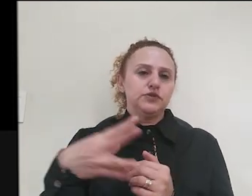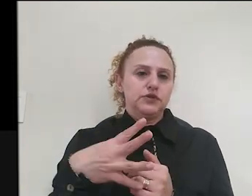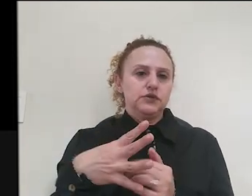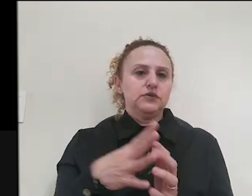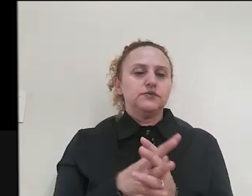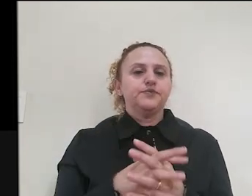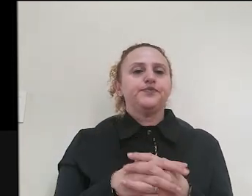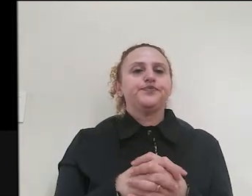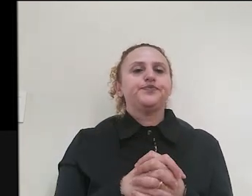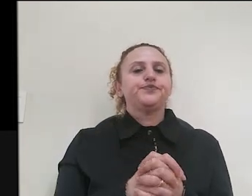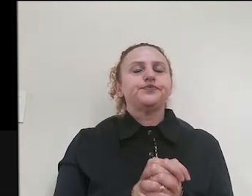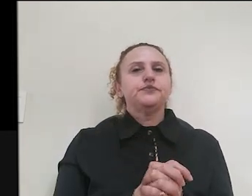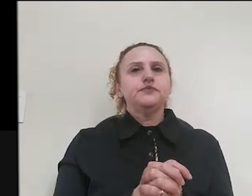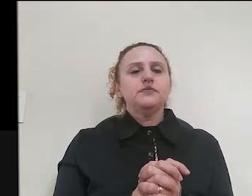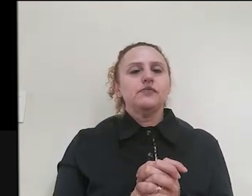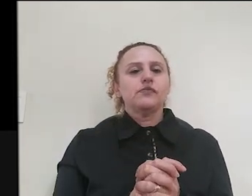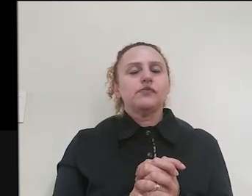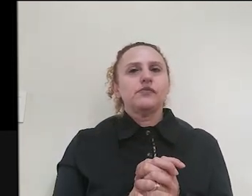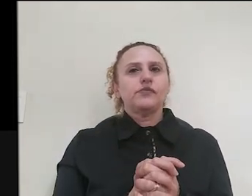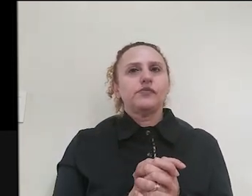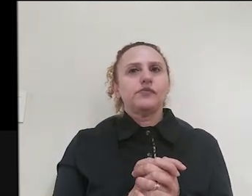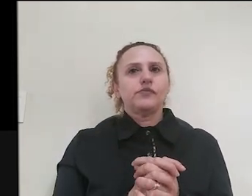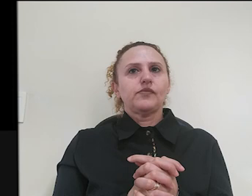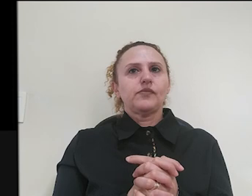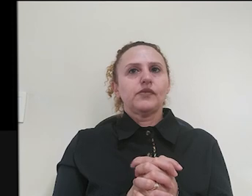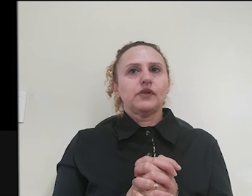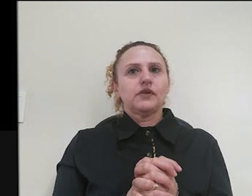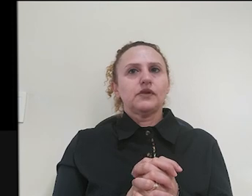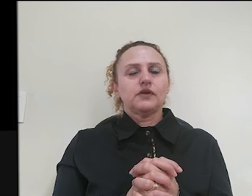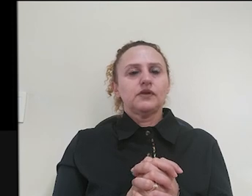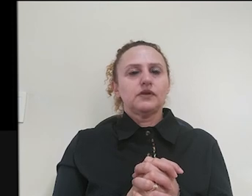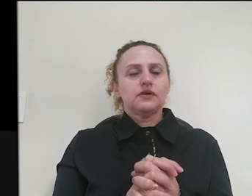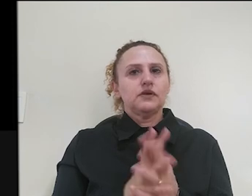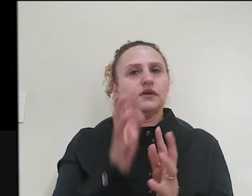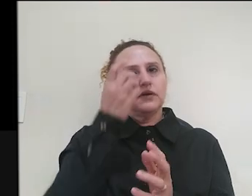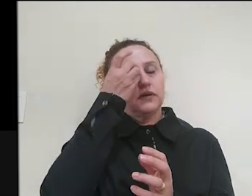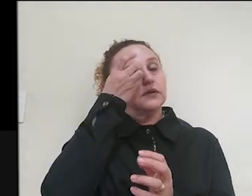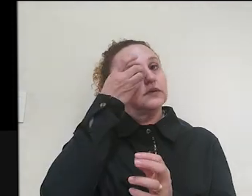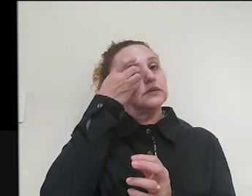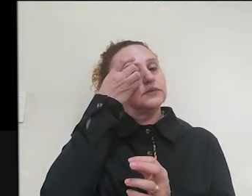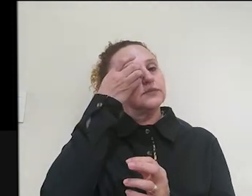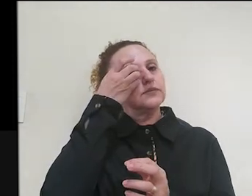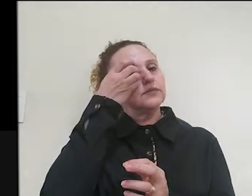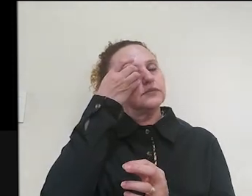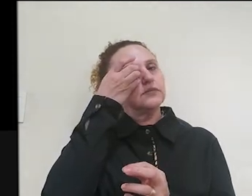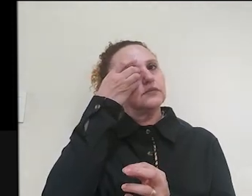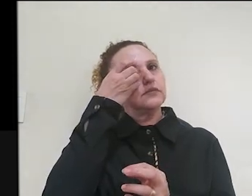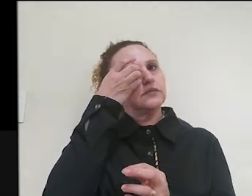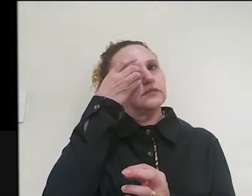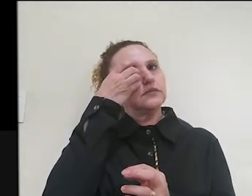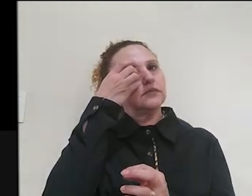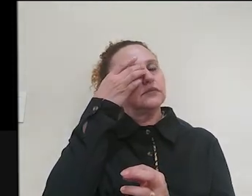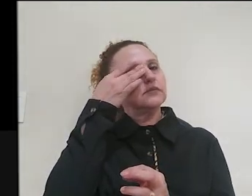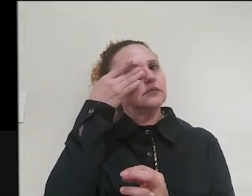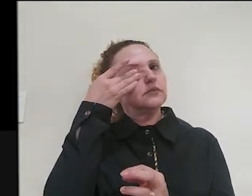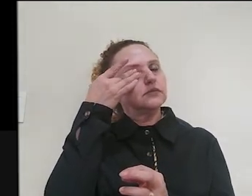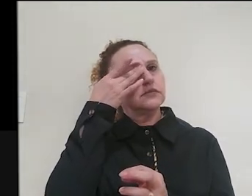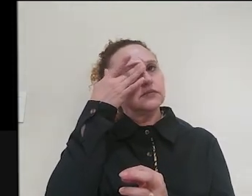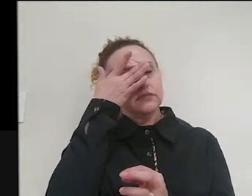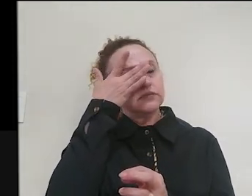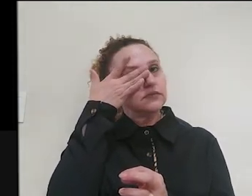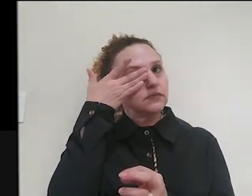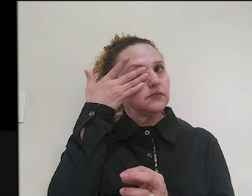Marx. As teorias de vanguarda seriam futurismo, cubismo, dadaísmo, surrealismo. E as características, então, seriam essas que nós